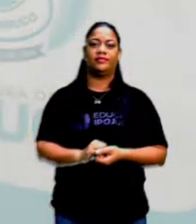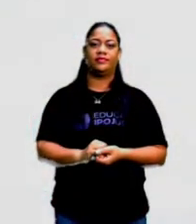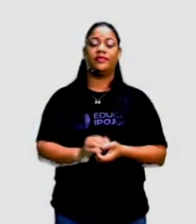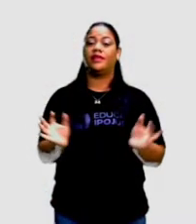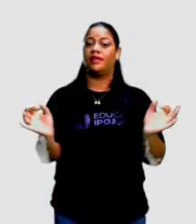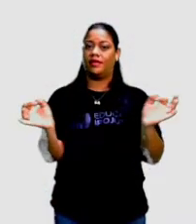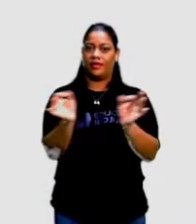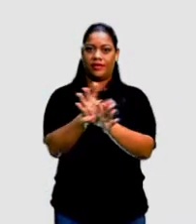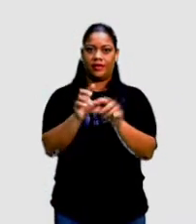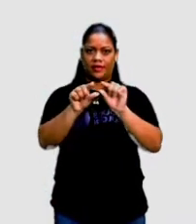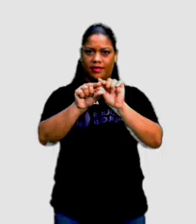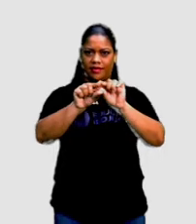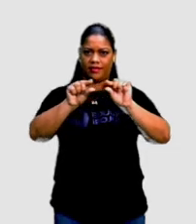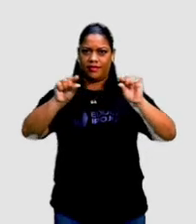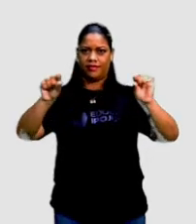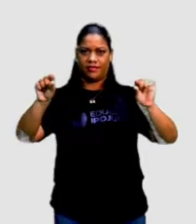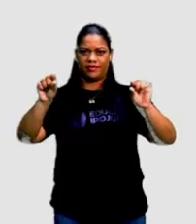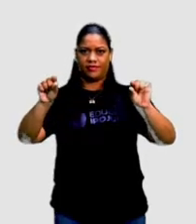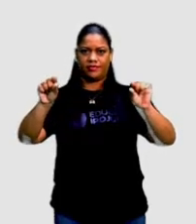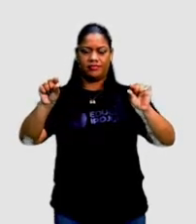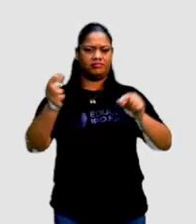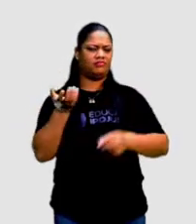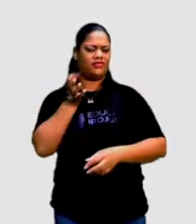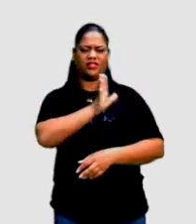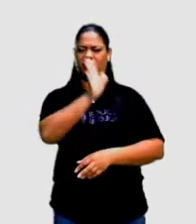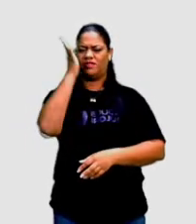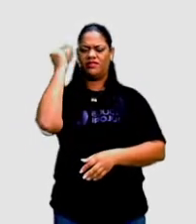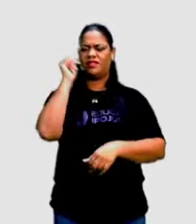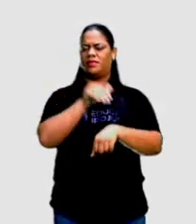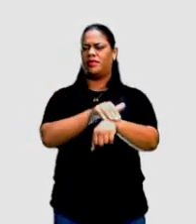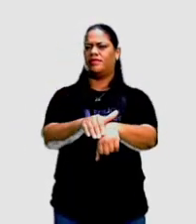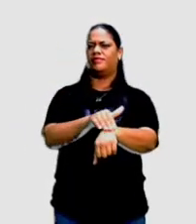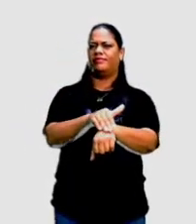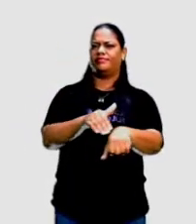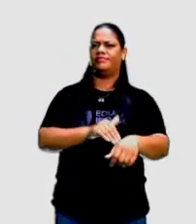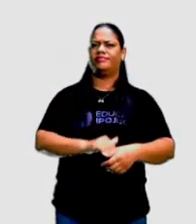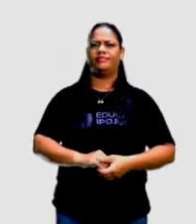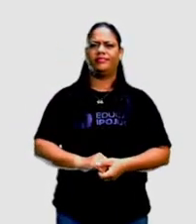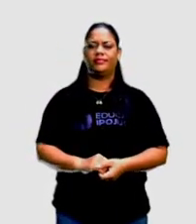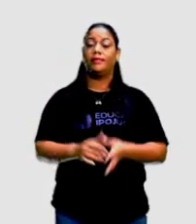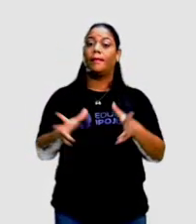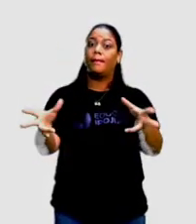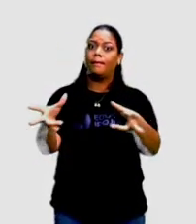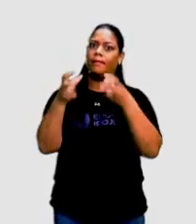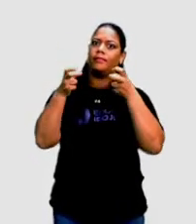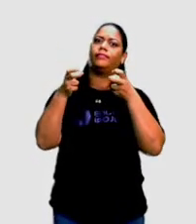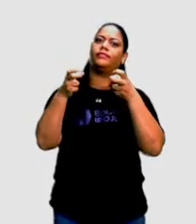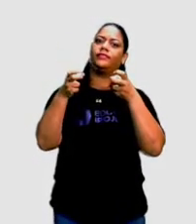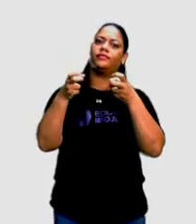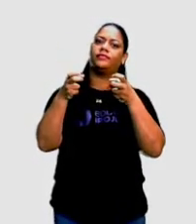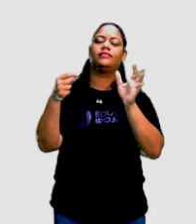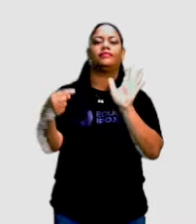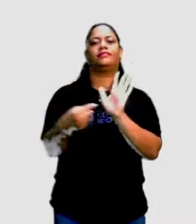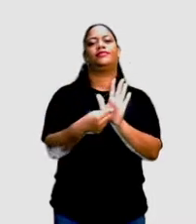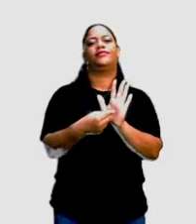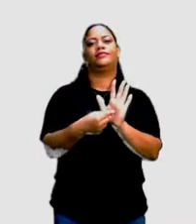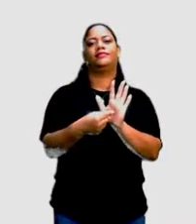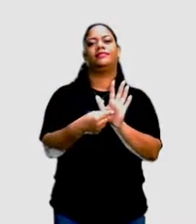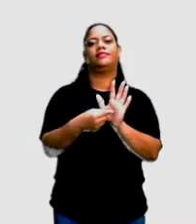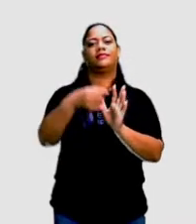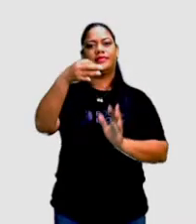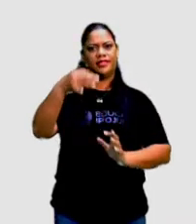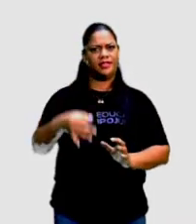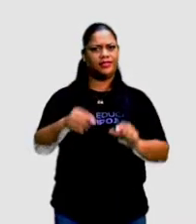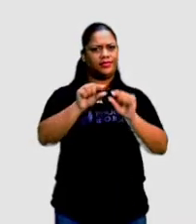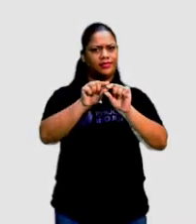pretendemos encerrar uma frase declarativa. Não quero saber de conversa, né? Prestem atenção, ponto. Tá certo?